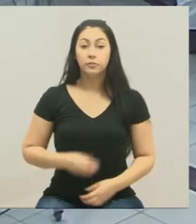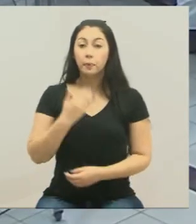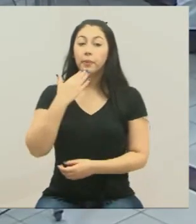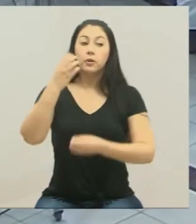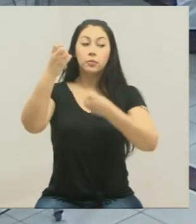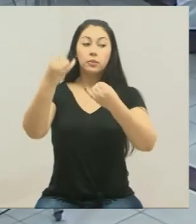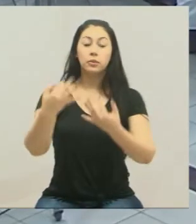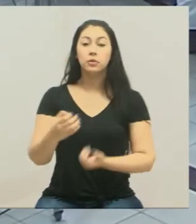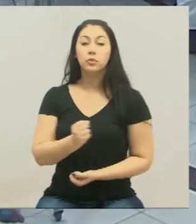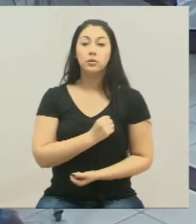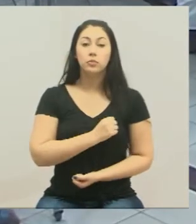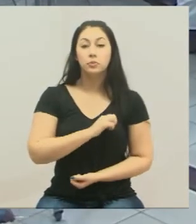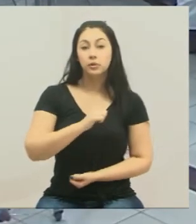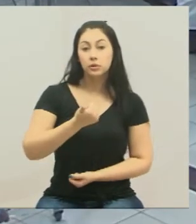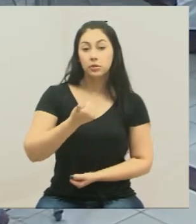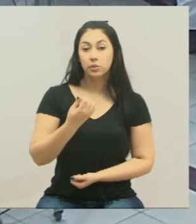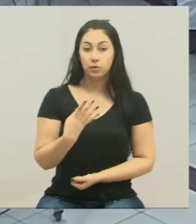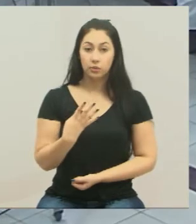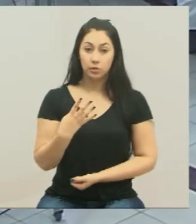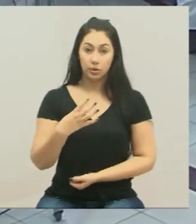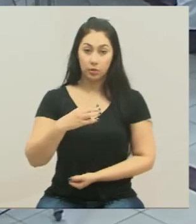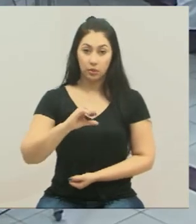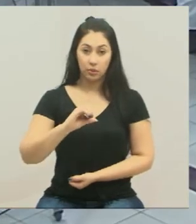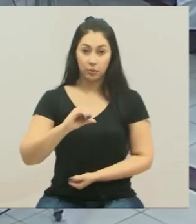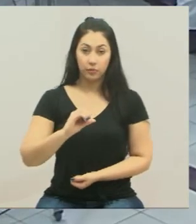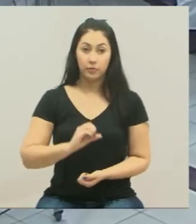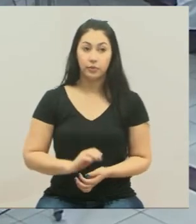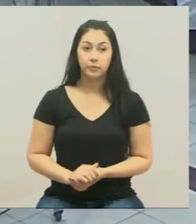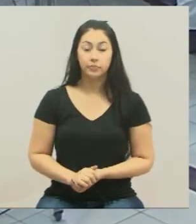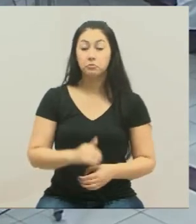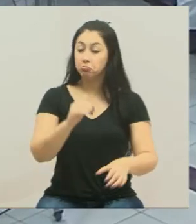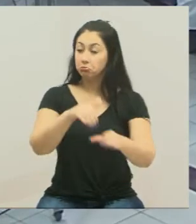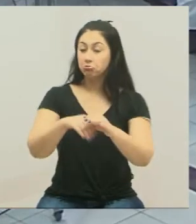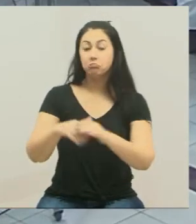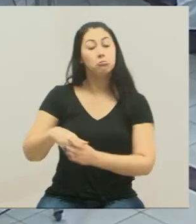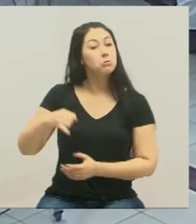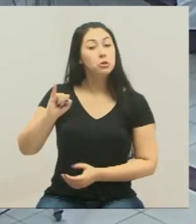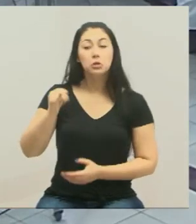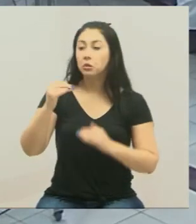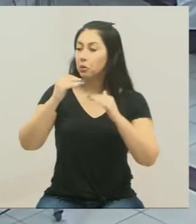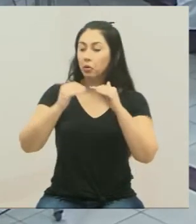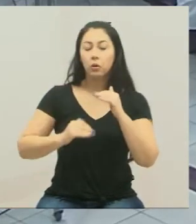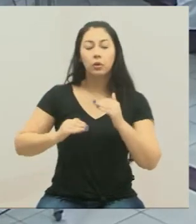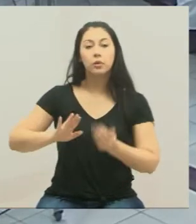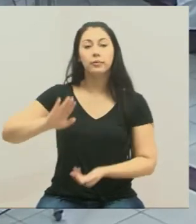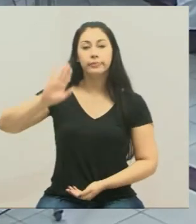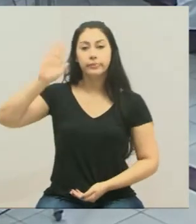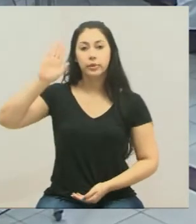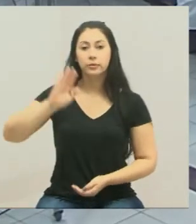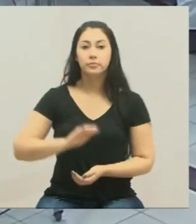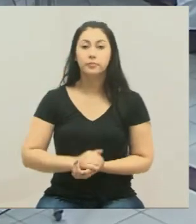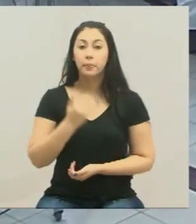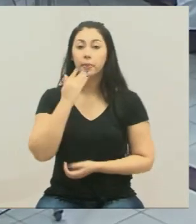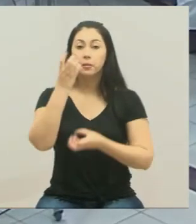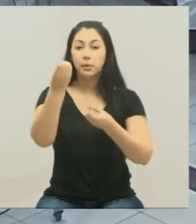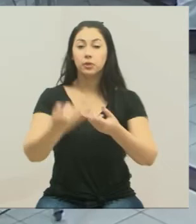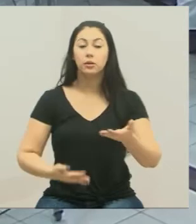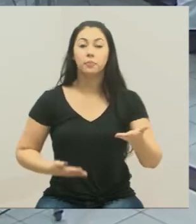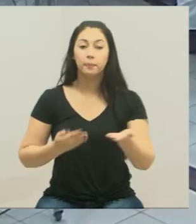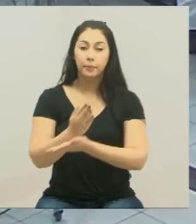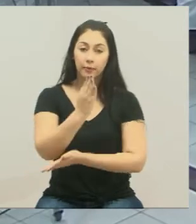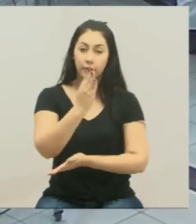Pedido de informações número 149. Em votação, os vereadores contrários se manifestam levantando o braço. Pedido de